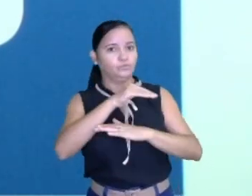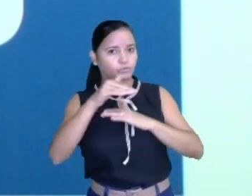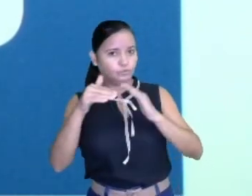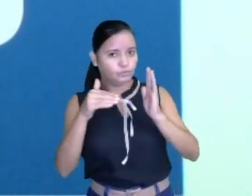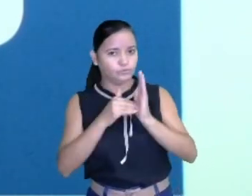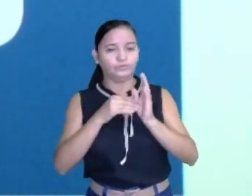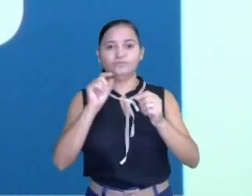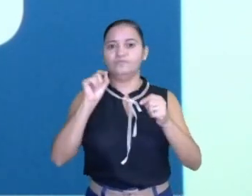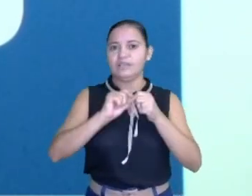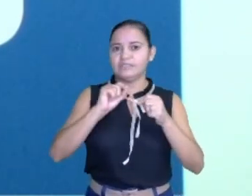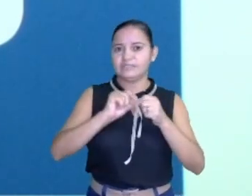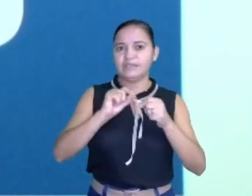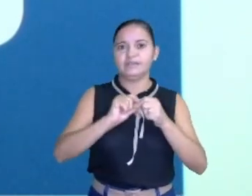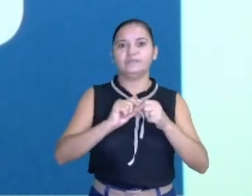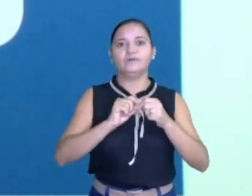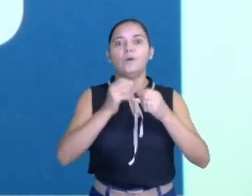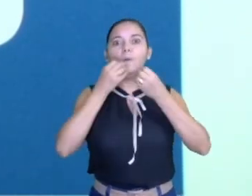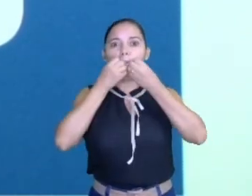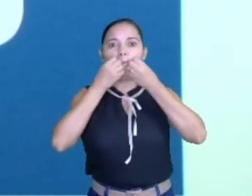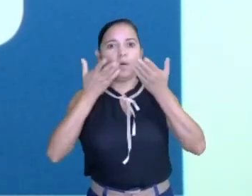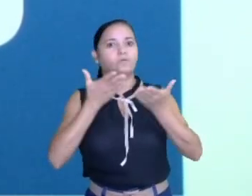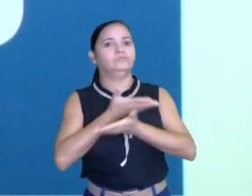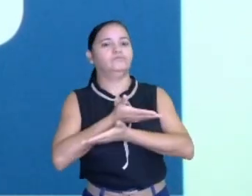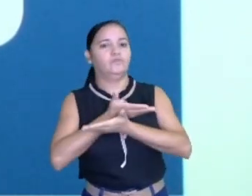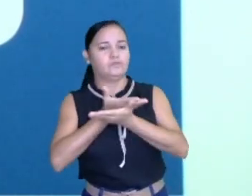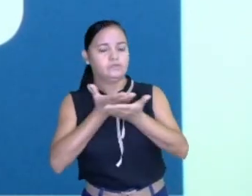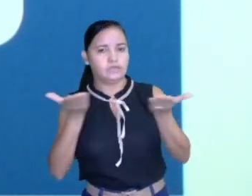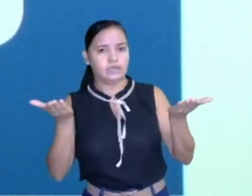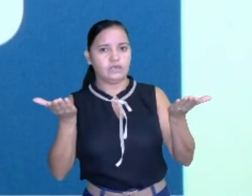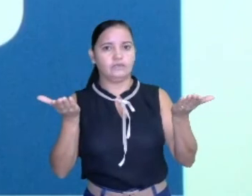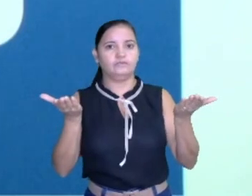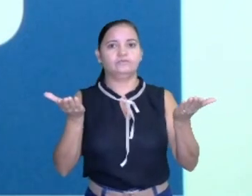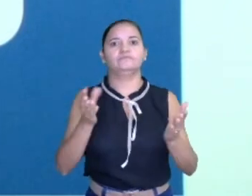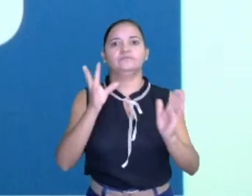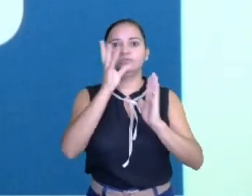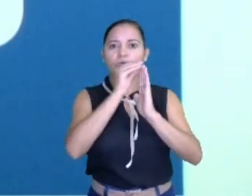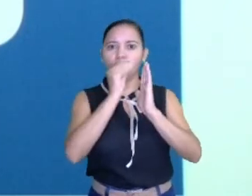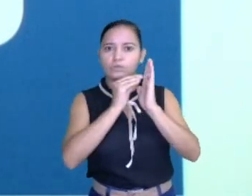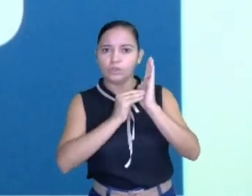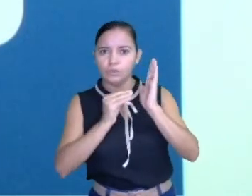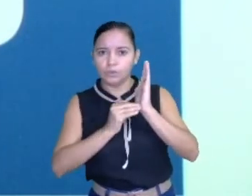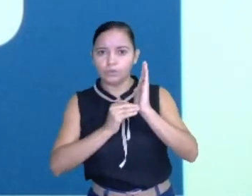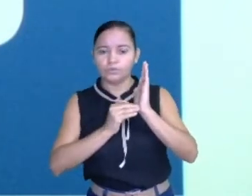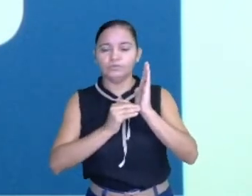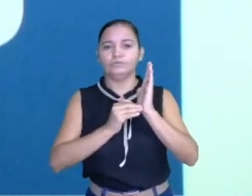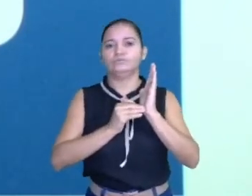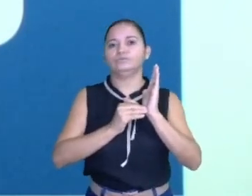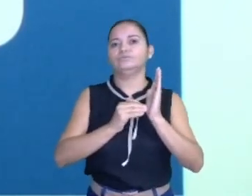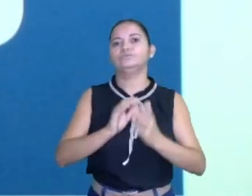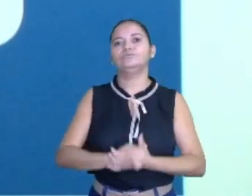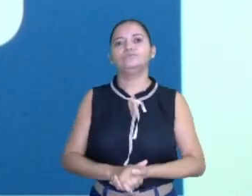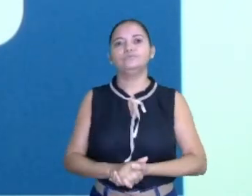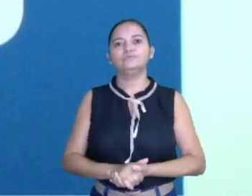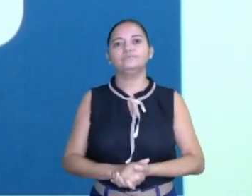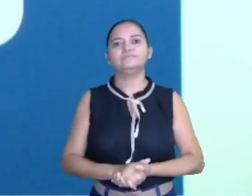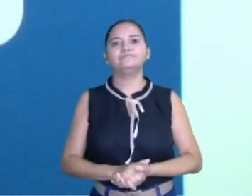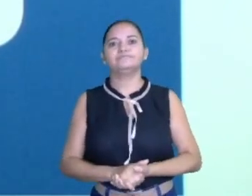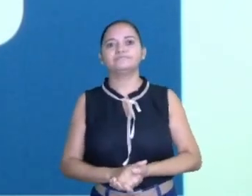aqui que a gente está fazendo é para o bem-estar de vocês, para que o conteúdo e que vocês não fiquem,